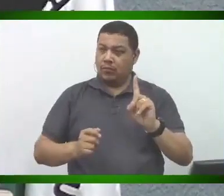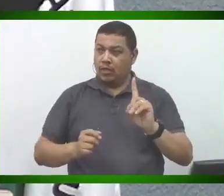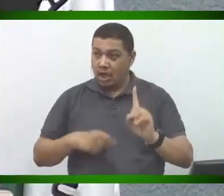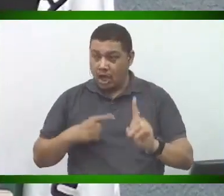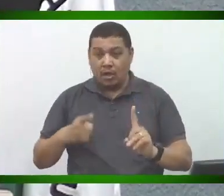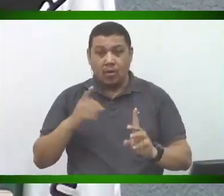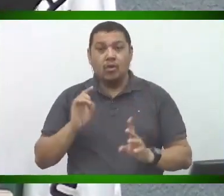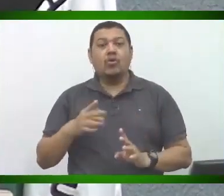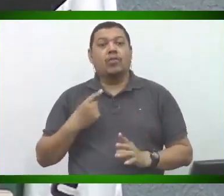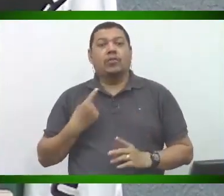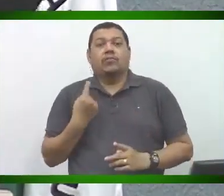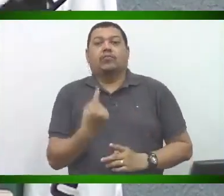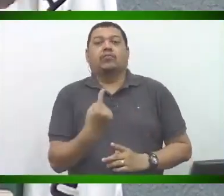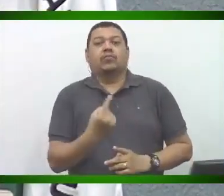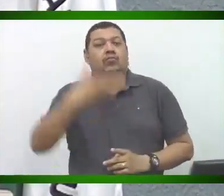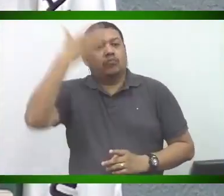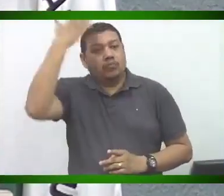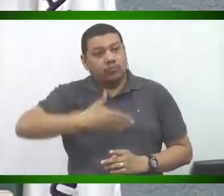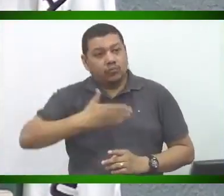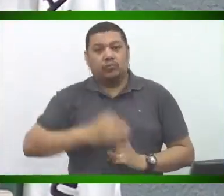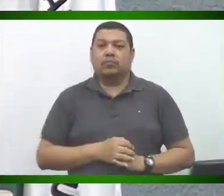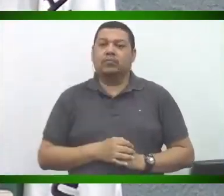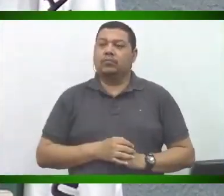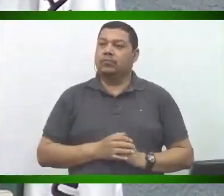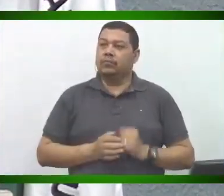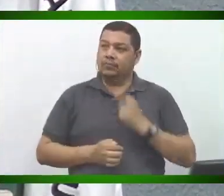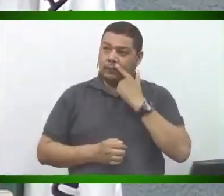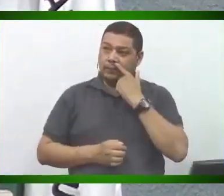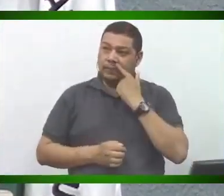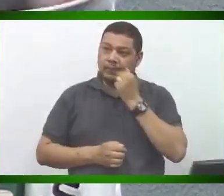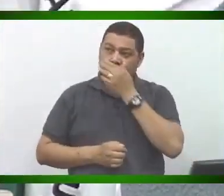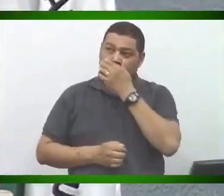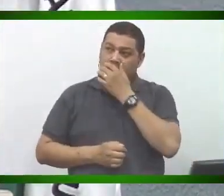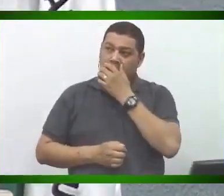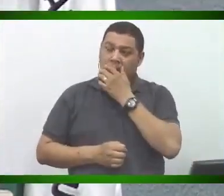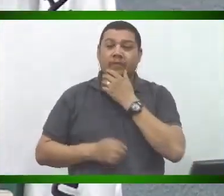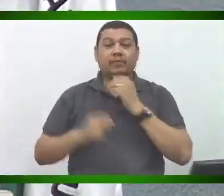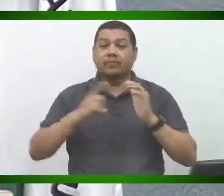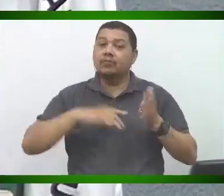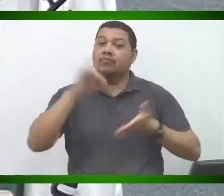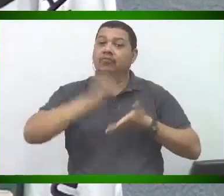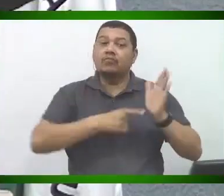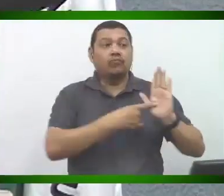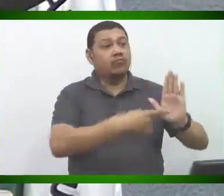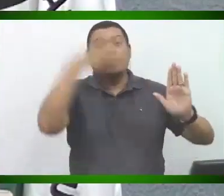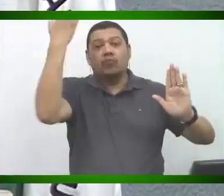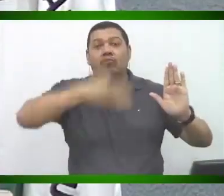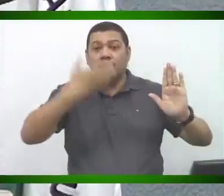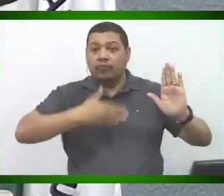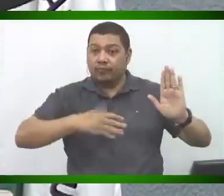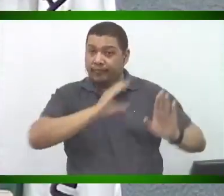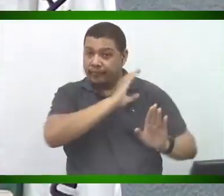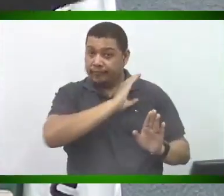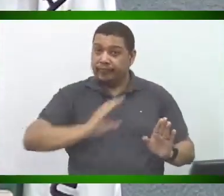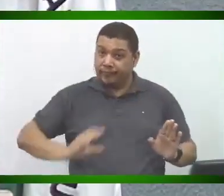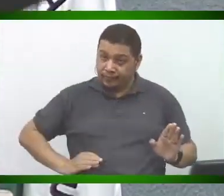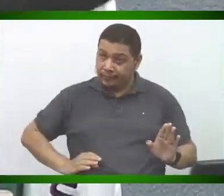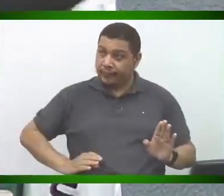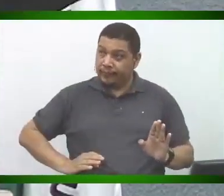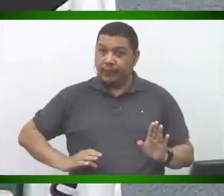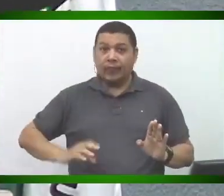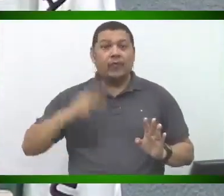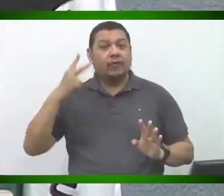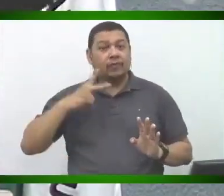lá para prestar satisfação a pessoas que não participam de rede social. Falei, ó, tem aqui documentos que provam que a Câmara Municipal de Vereadores,